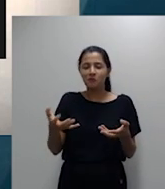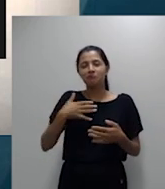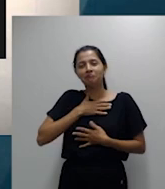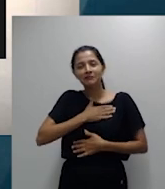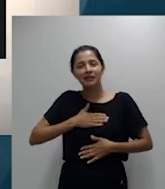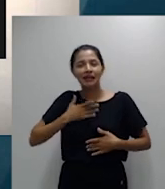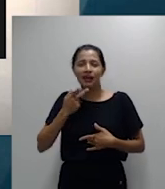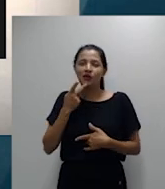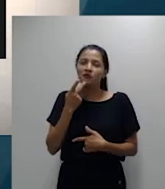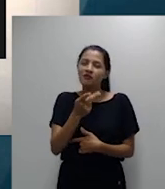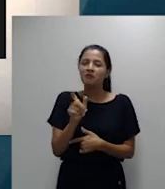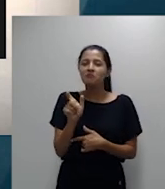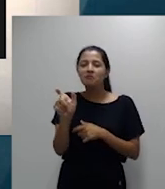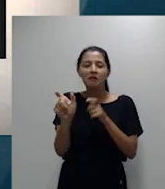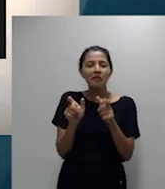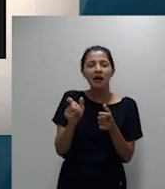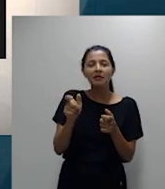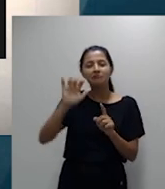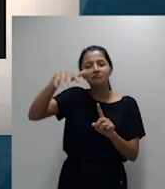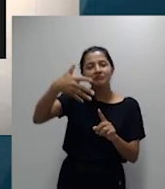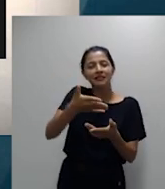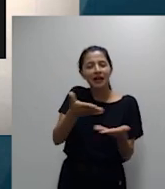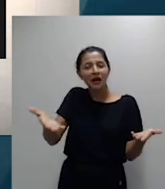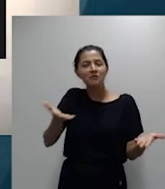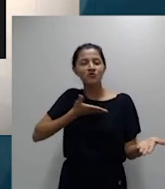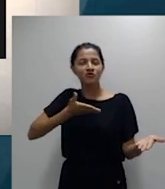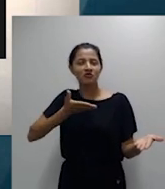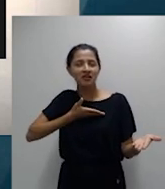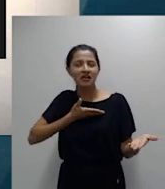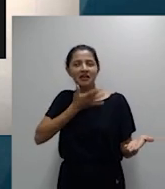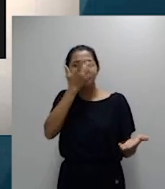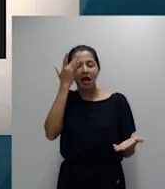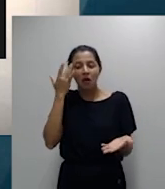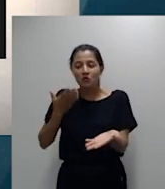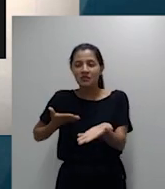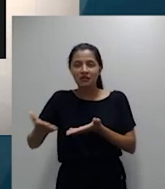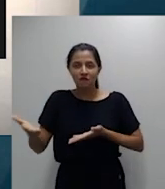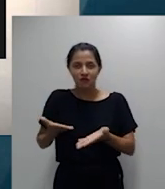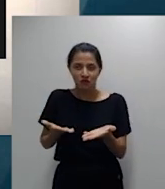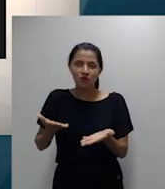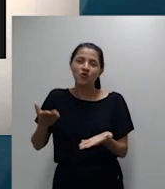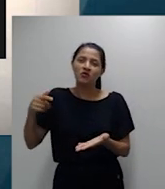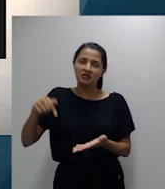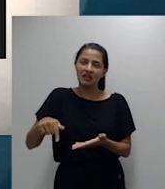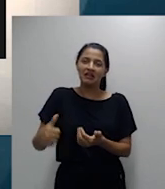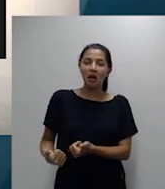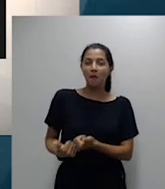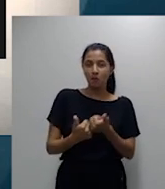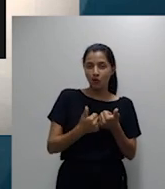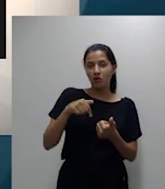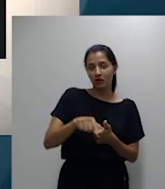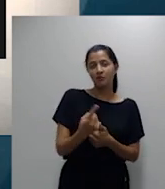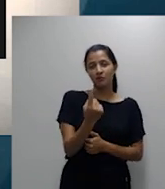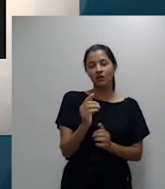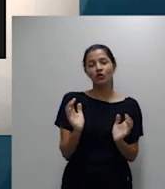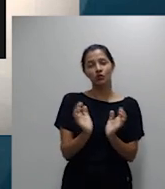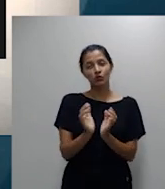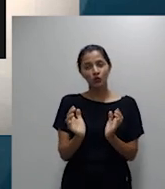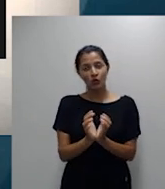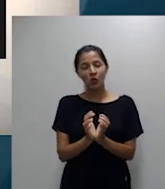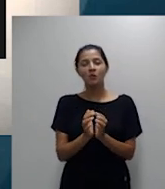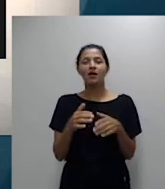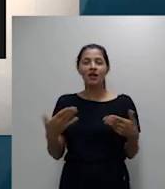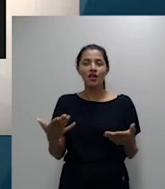dirigir algumas palavras aos meus colegas e os servidores Nossa estrutura de apoio aqui na primeira chuva o